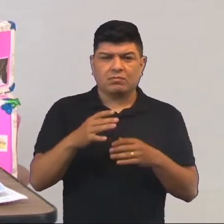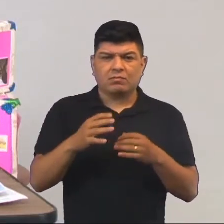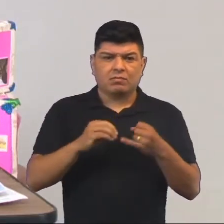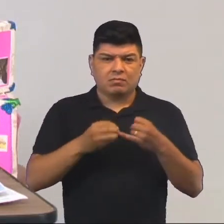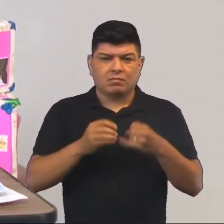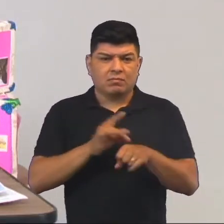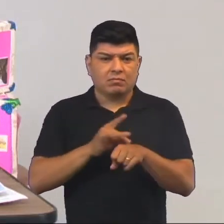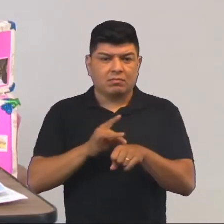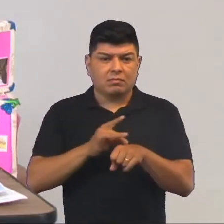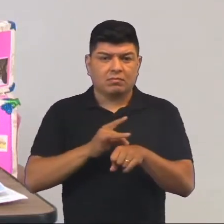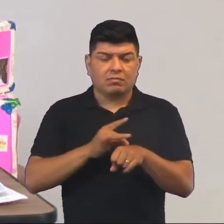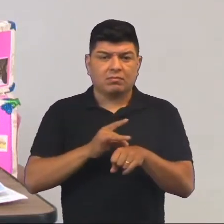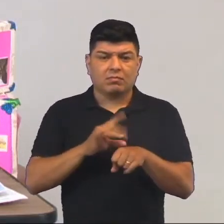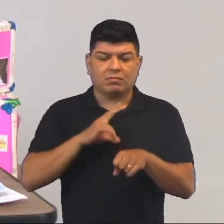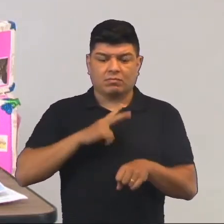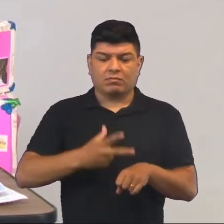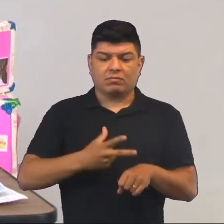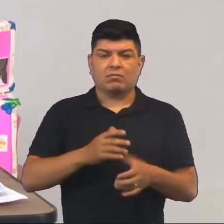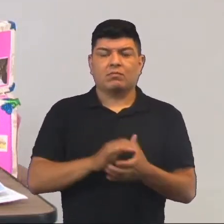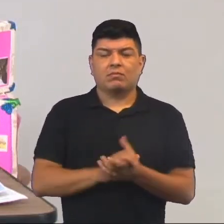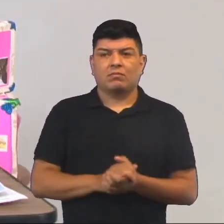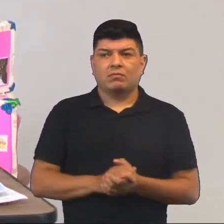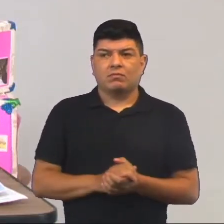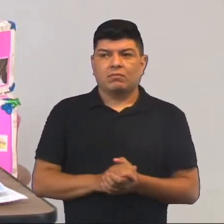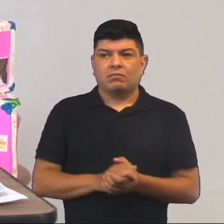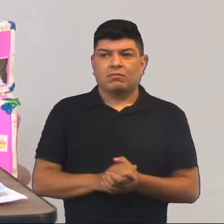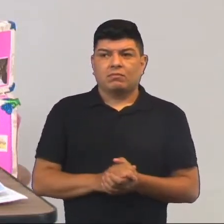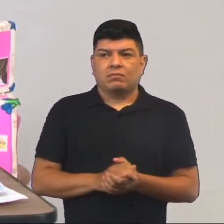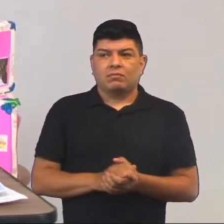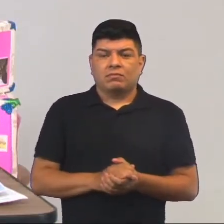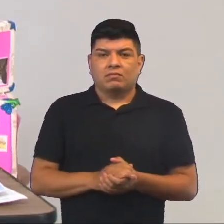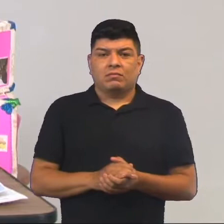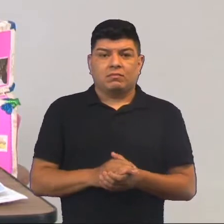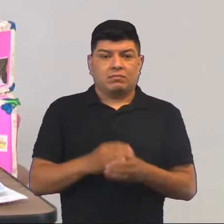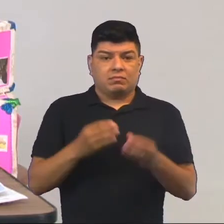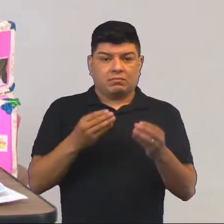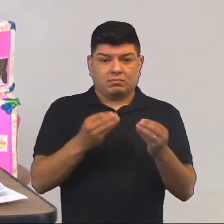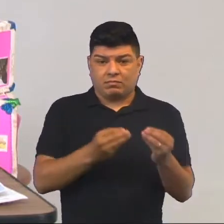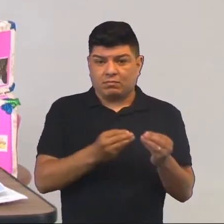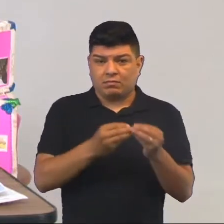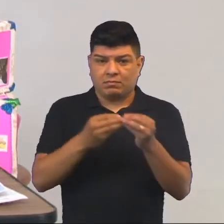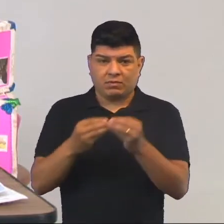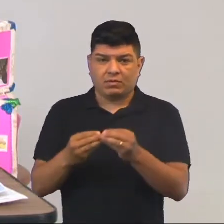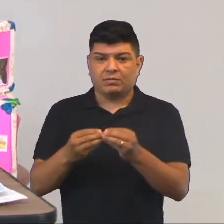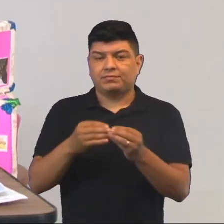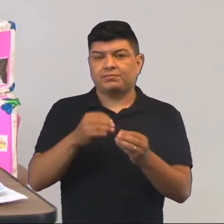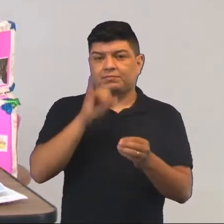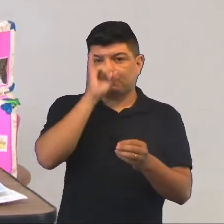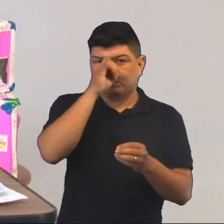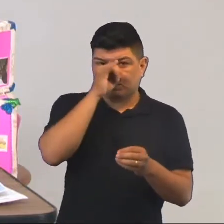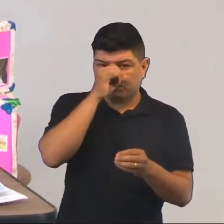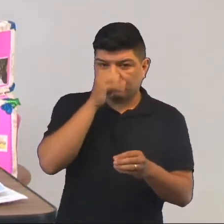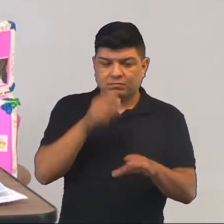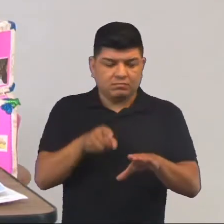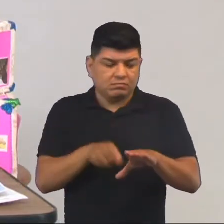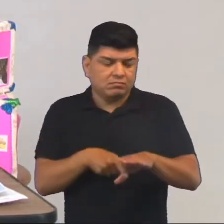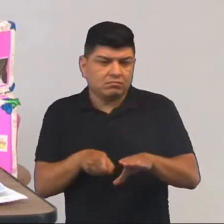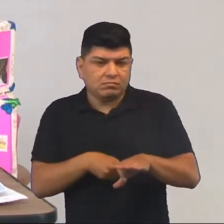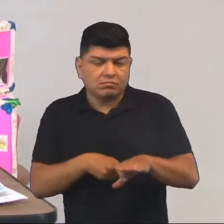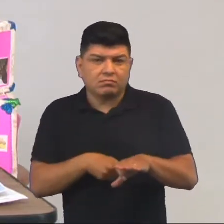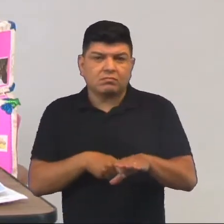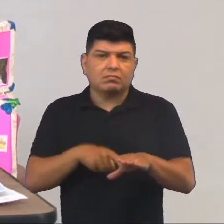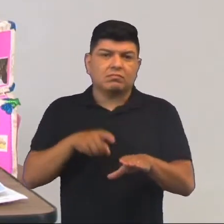preto. Então, os portugueses pegavam algumas partes pobres do porco, como o mocotó do